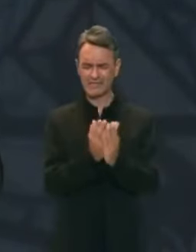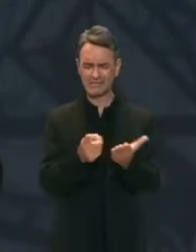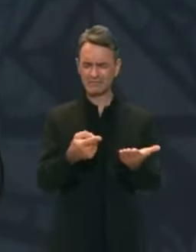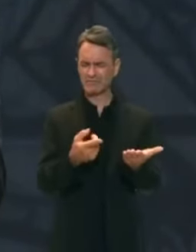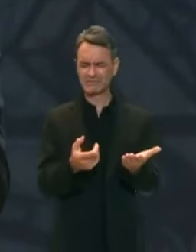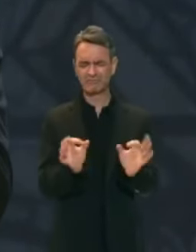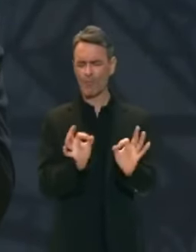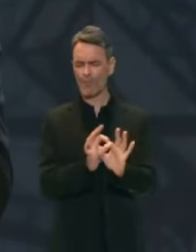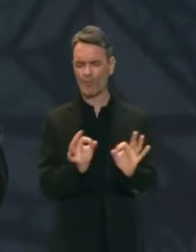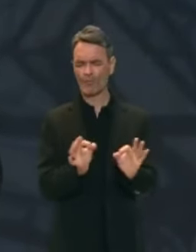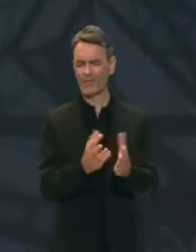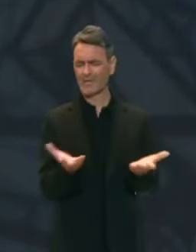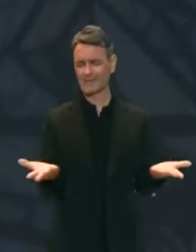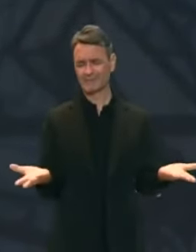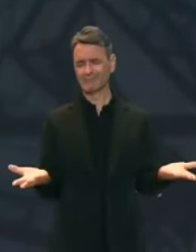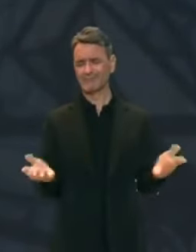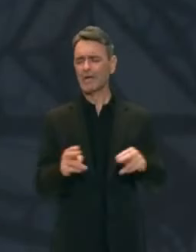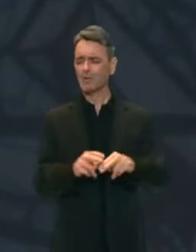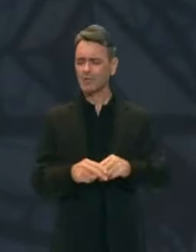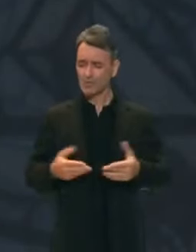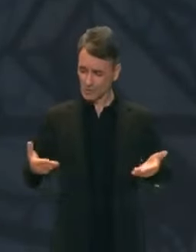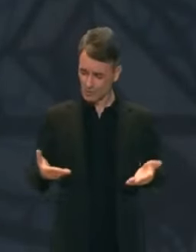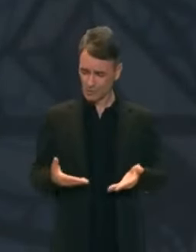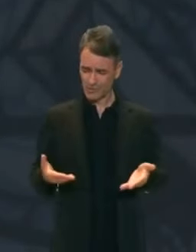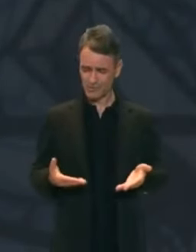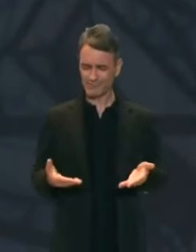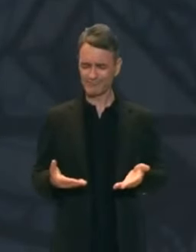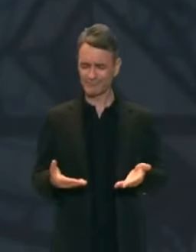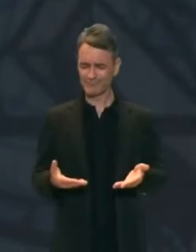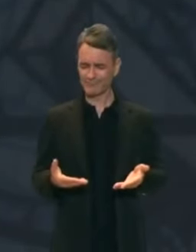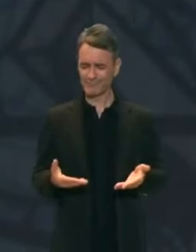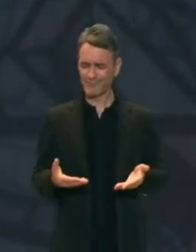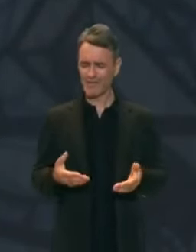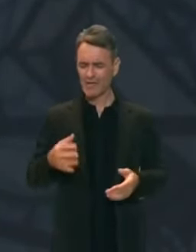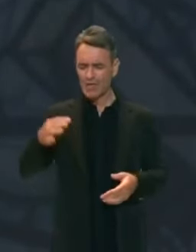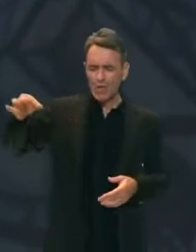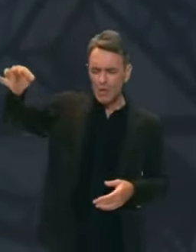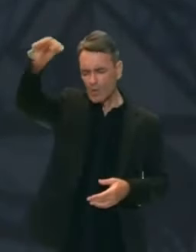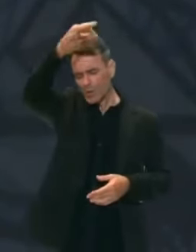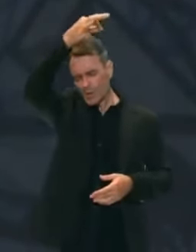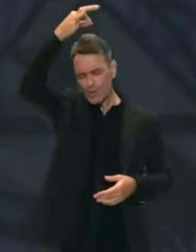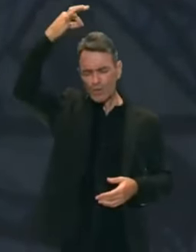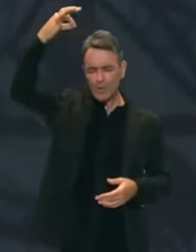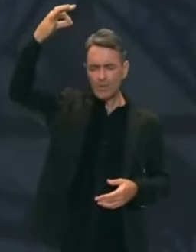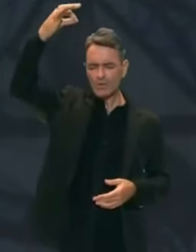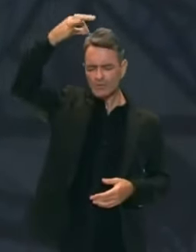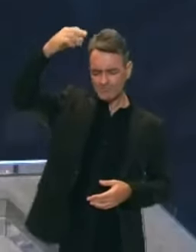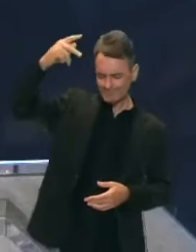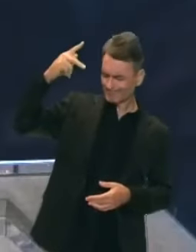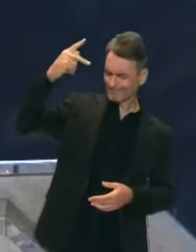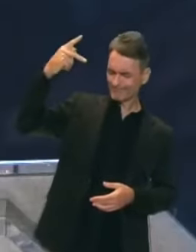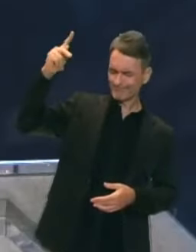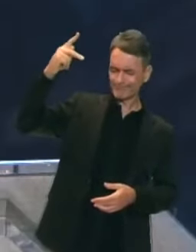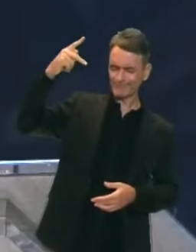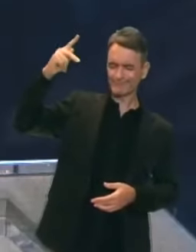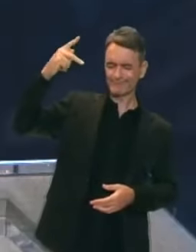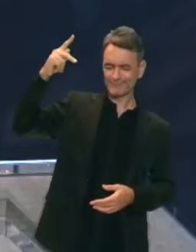palavra e as coisas do reino de Deus. Por isso hoje, Espírito Santo de Deus,